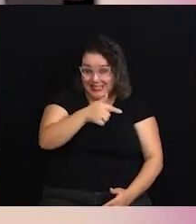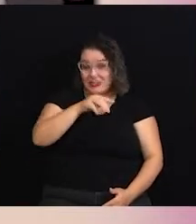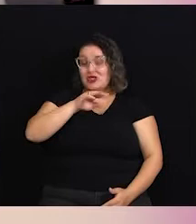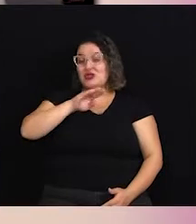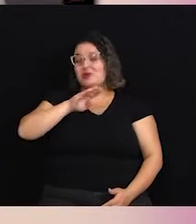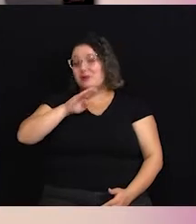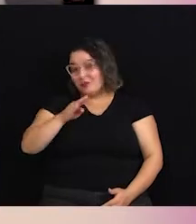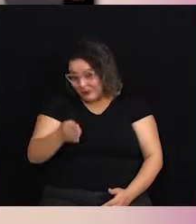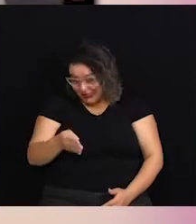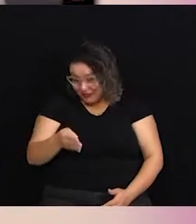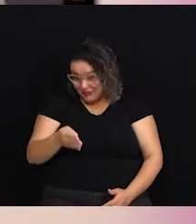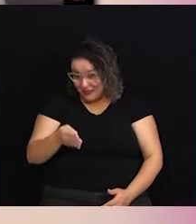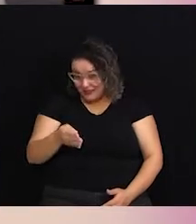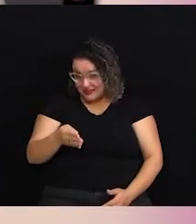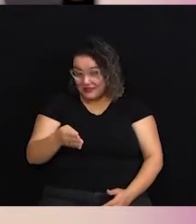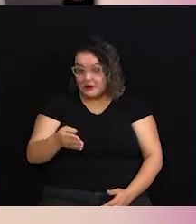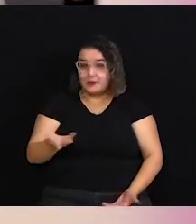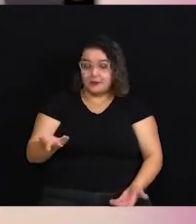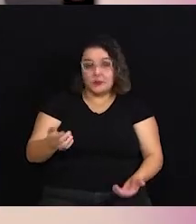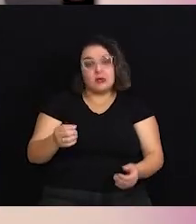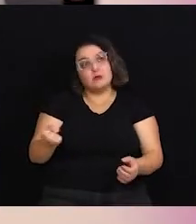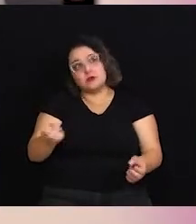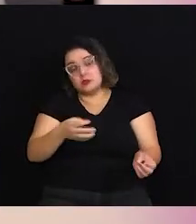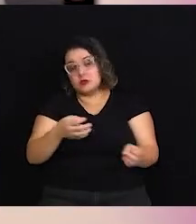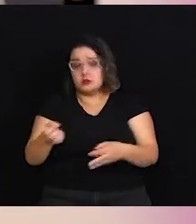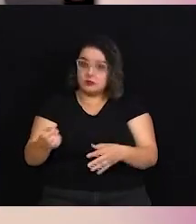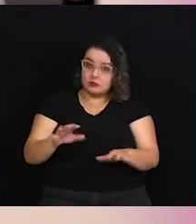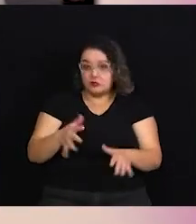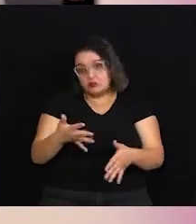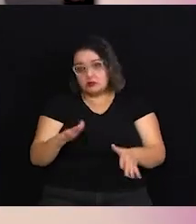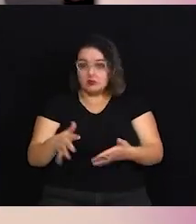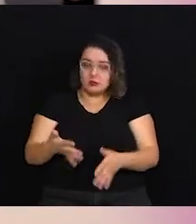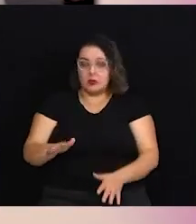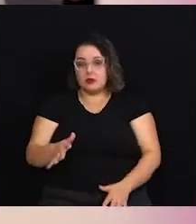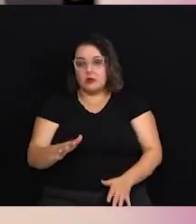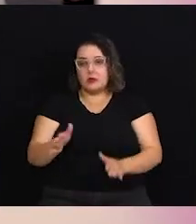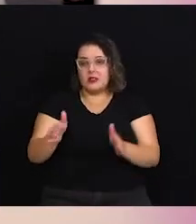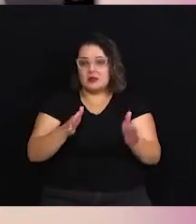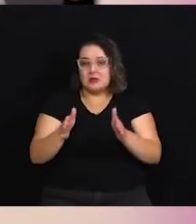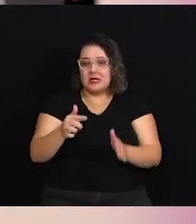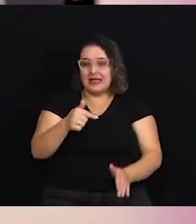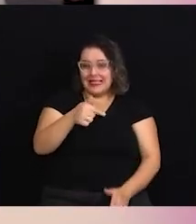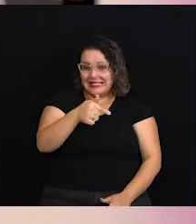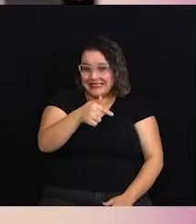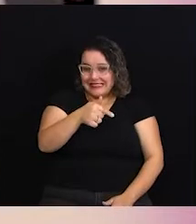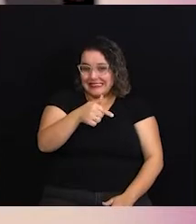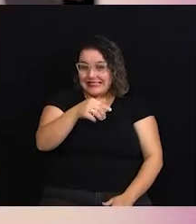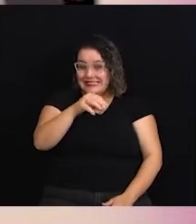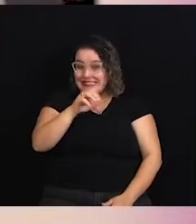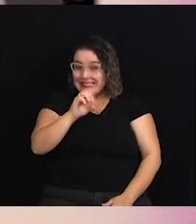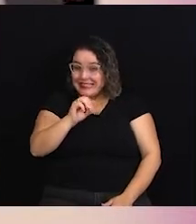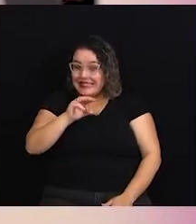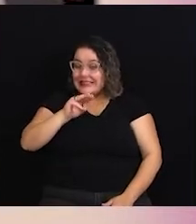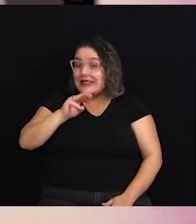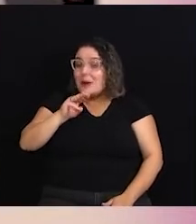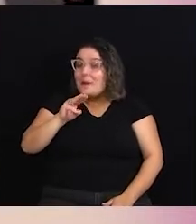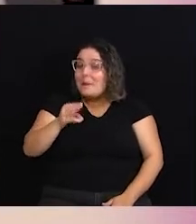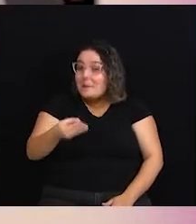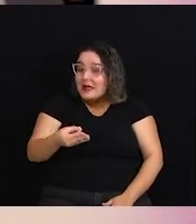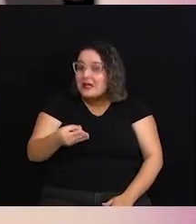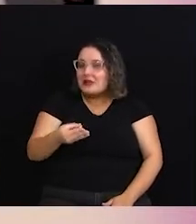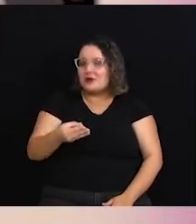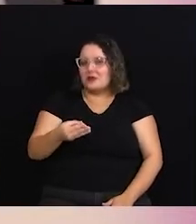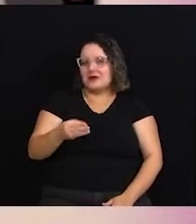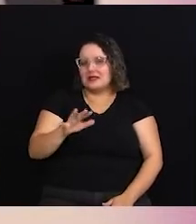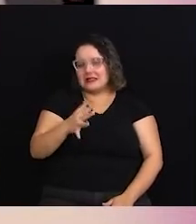bilhões Então esse número se fossemos atualizá-lo seria na casa de 70 milhões a